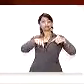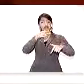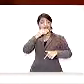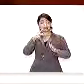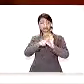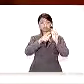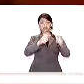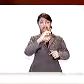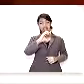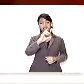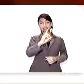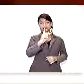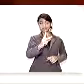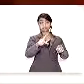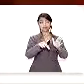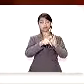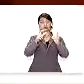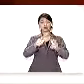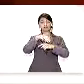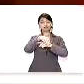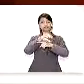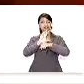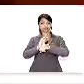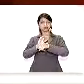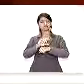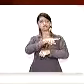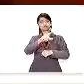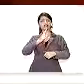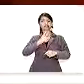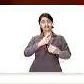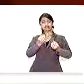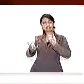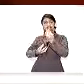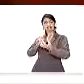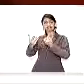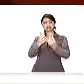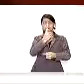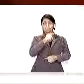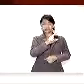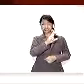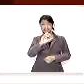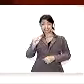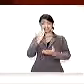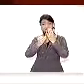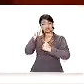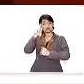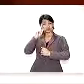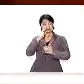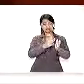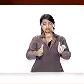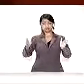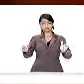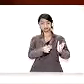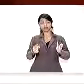CDP de Mugi das Cruzes com fornecimento de 1500 refeições diárias pelo período de 15 dias relatório e